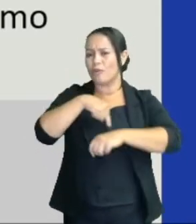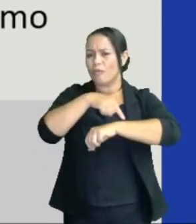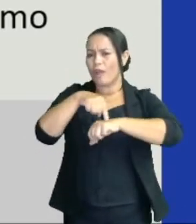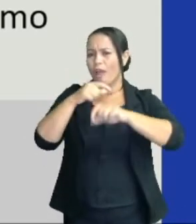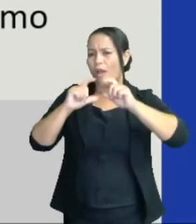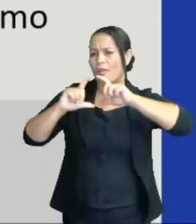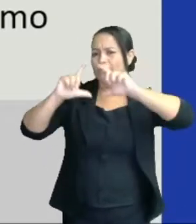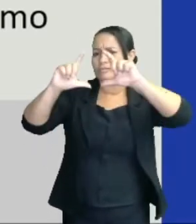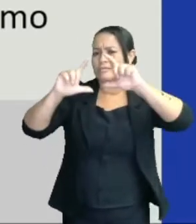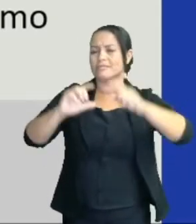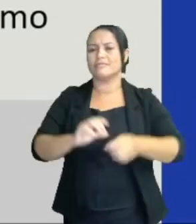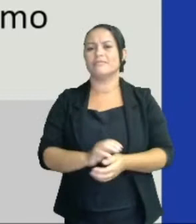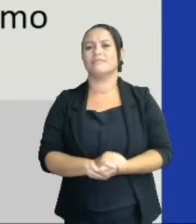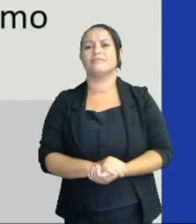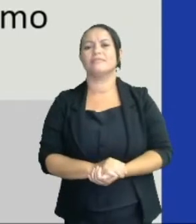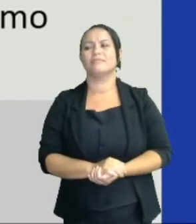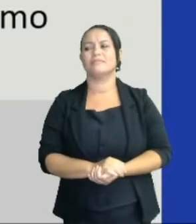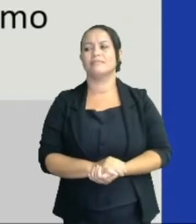direitinho.